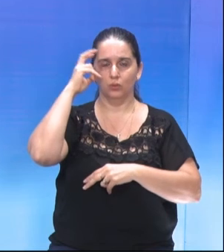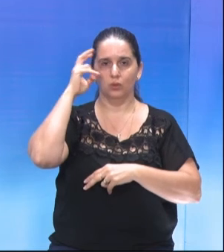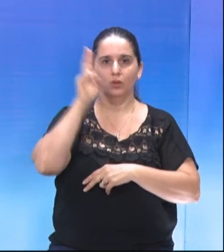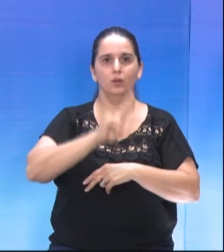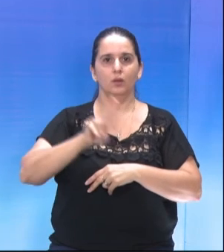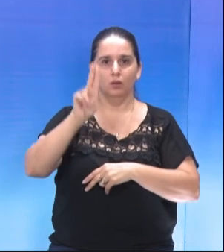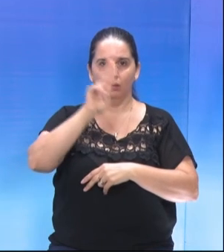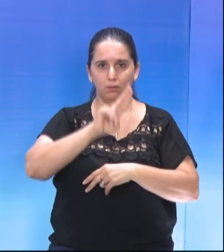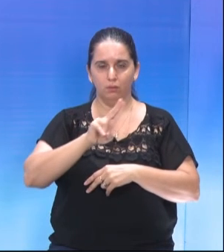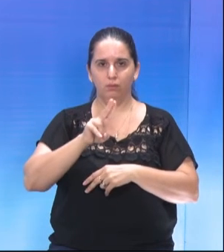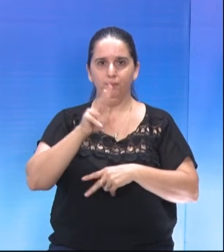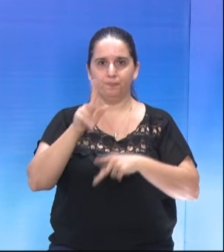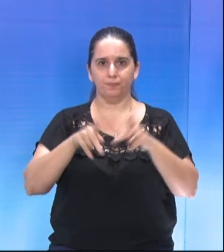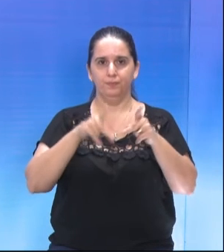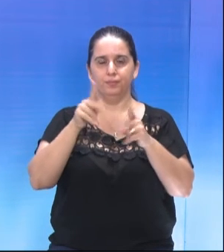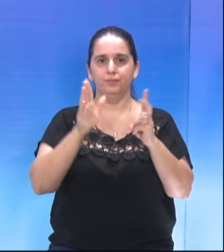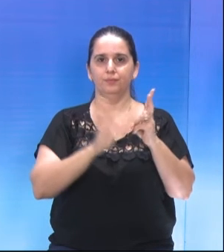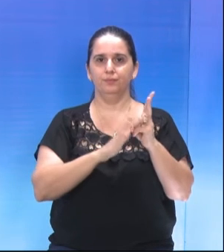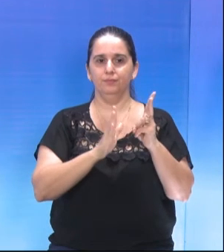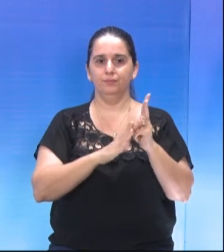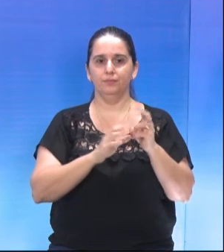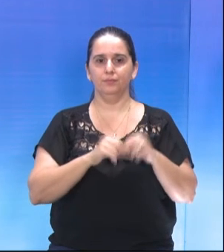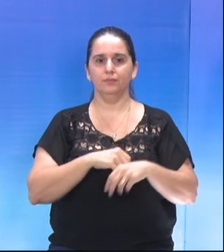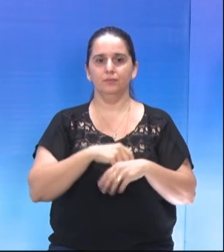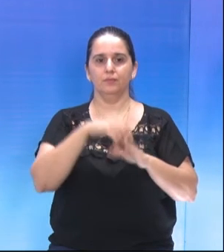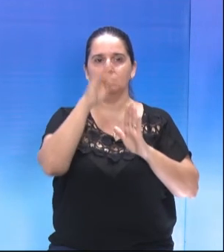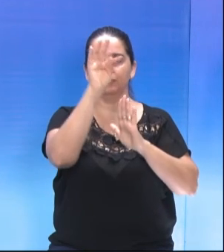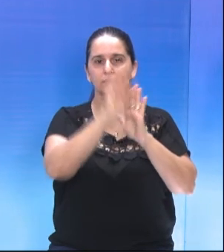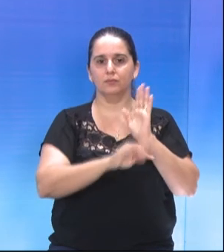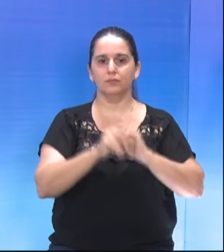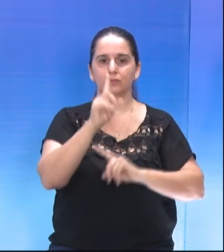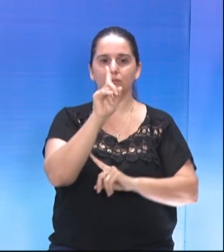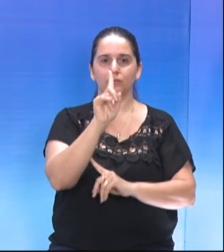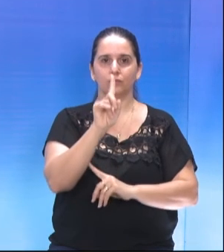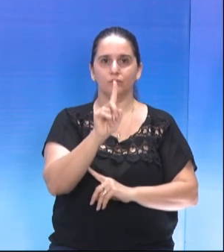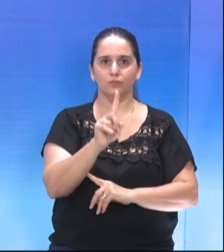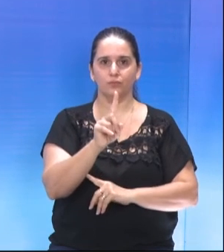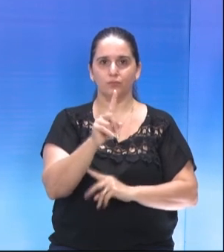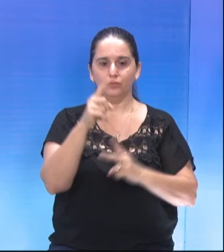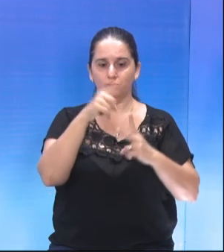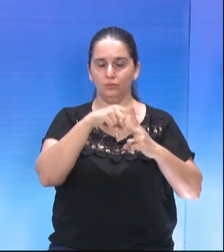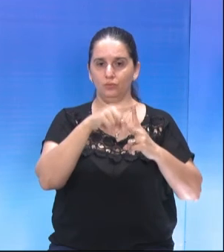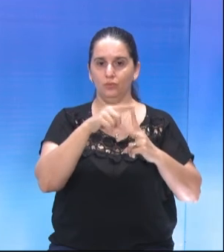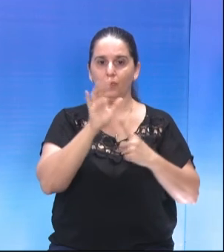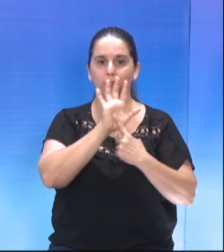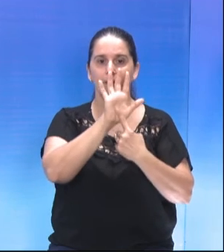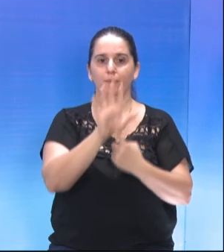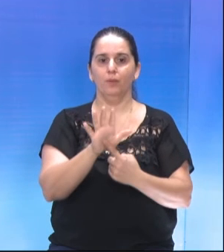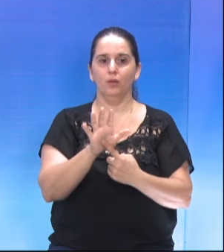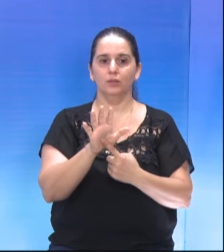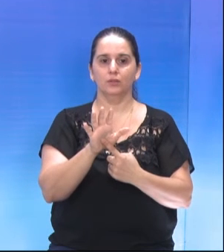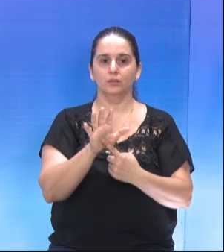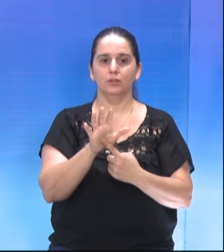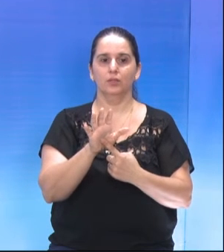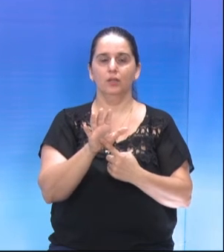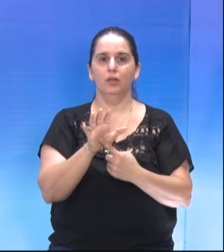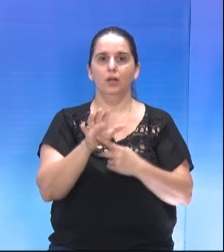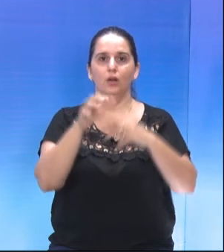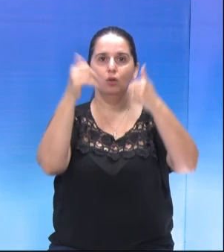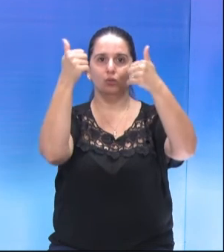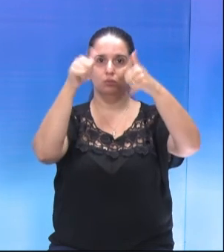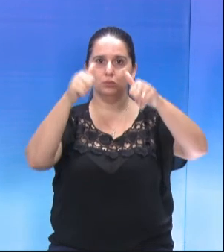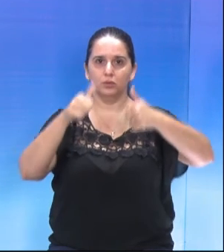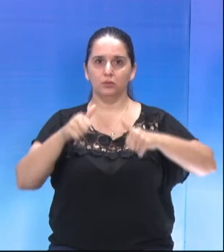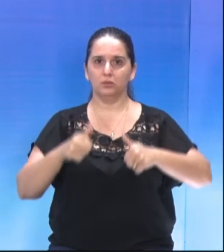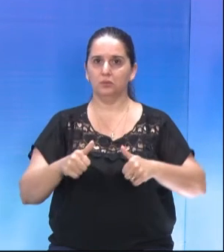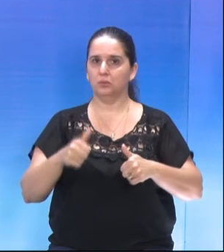muito utilizado pelos índios. E no texto 1, há uma reprodução, um objeto conceitual,